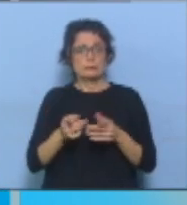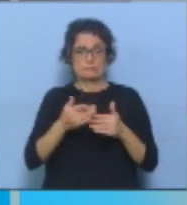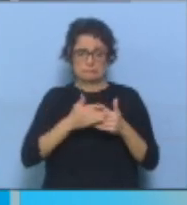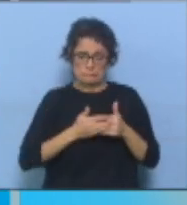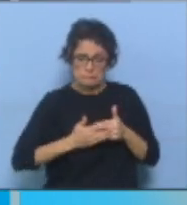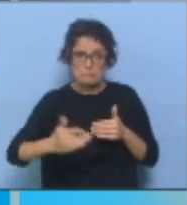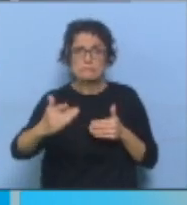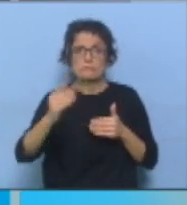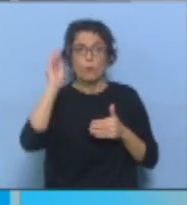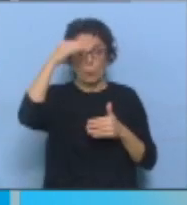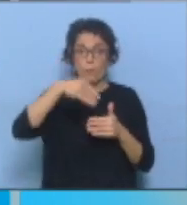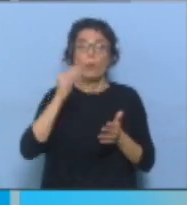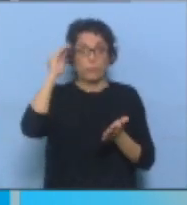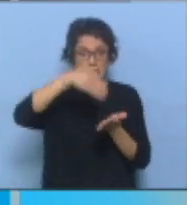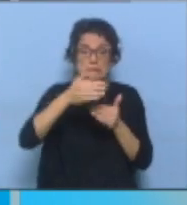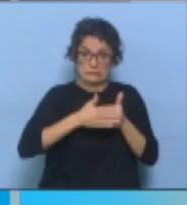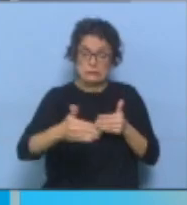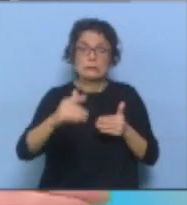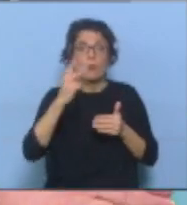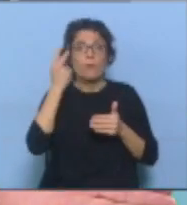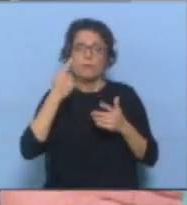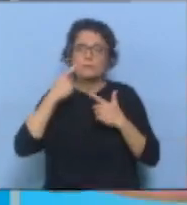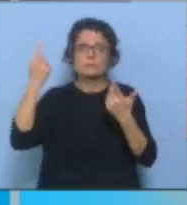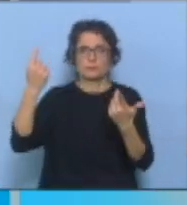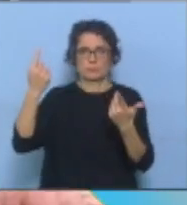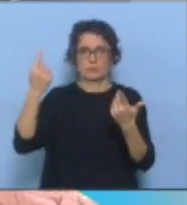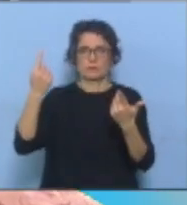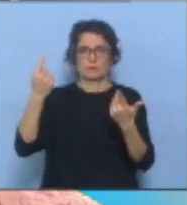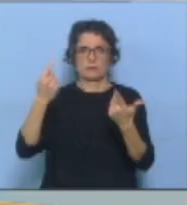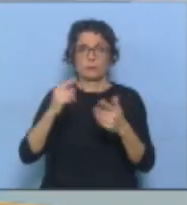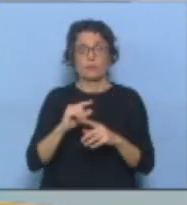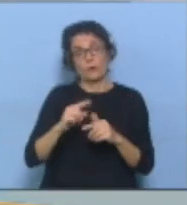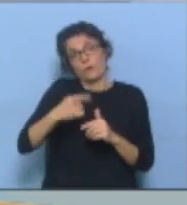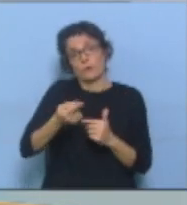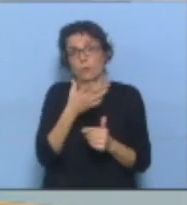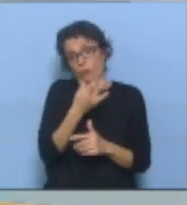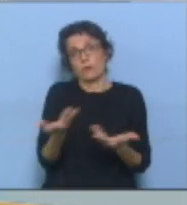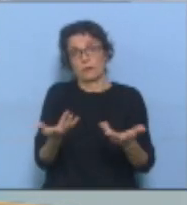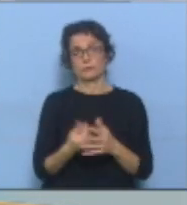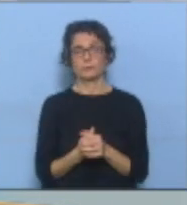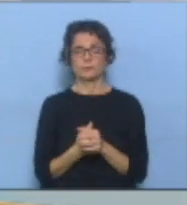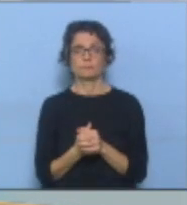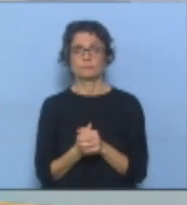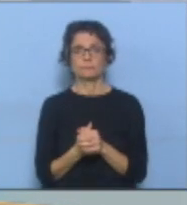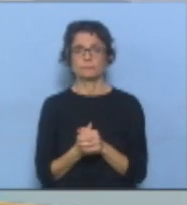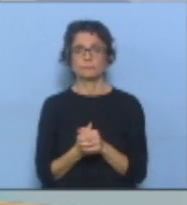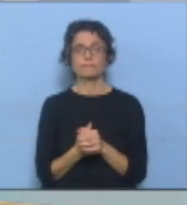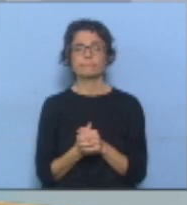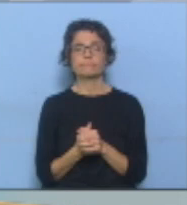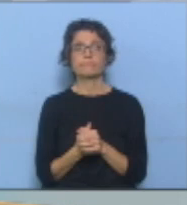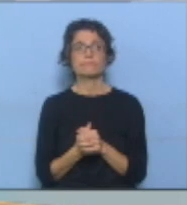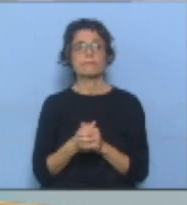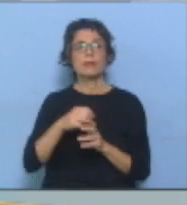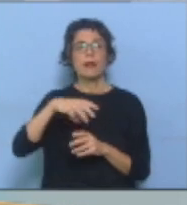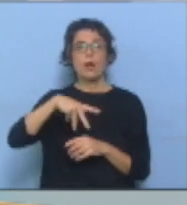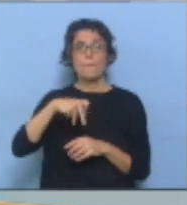João. E, portanto, por isso é que nós temos a festa do batismo logo a seguir ao Natal. Claro. Maria do Mar Gago